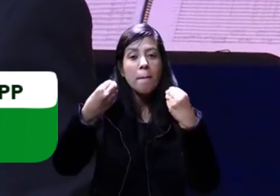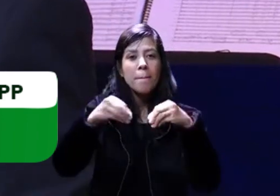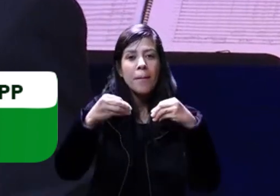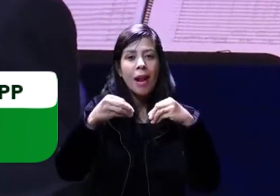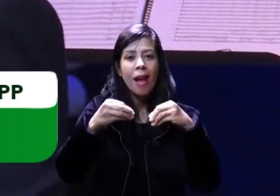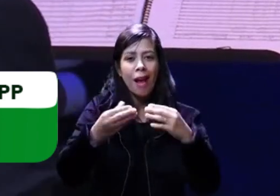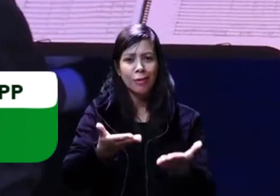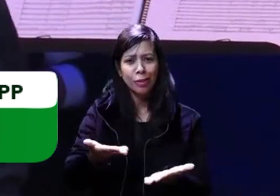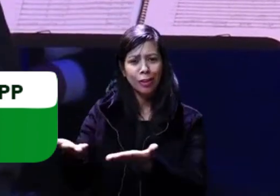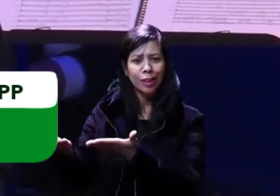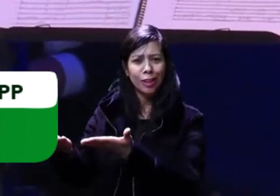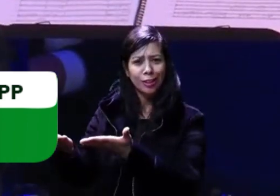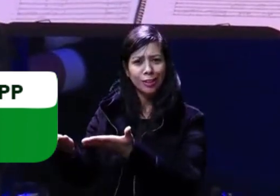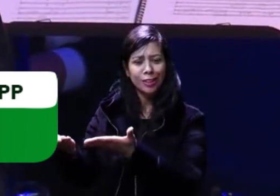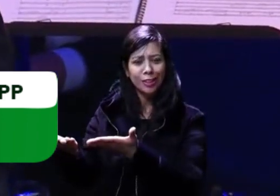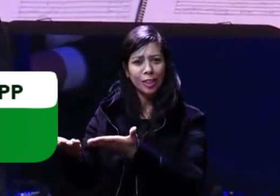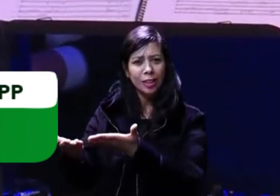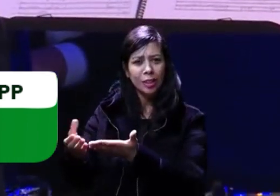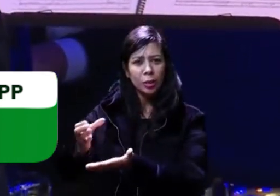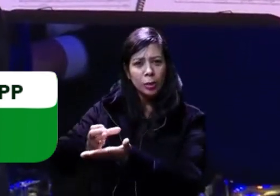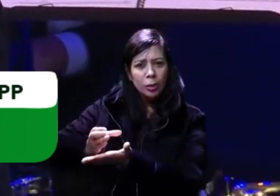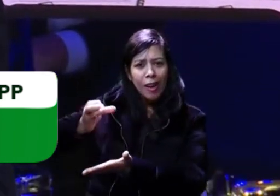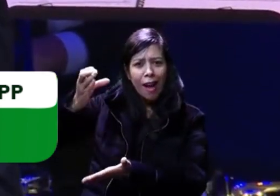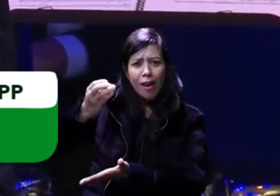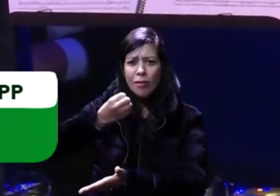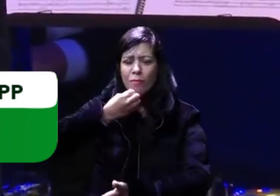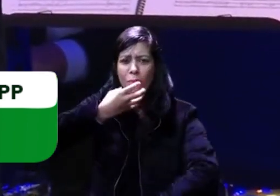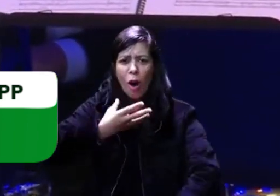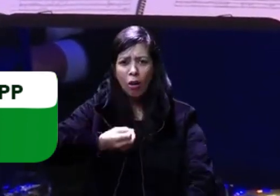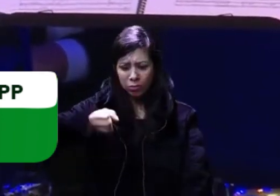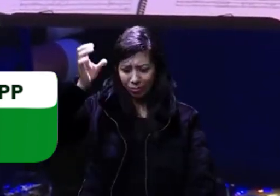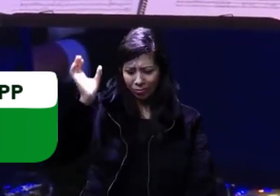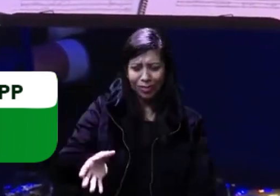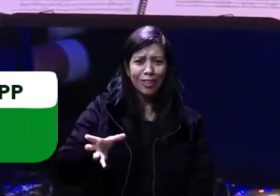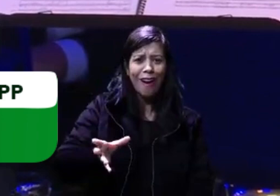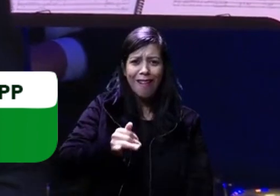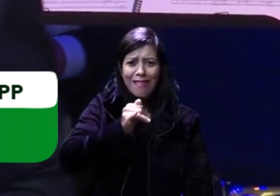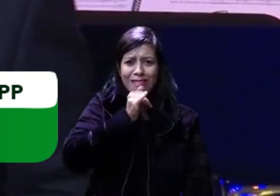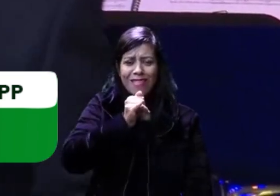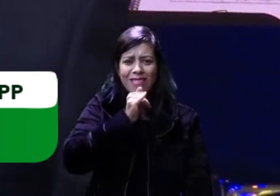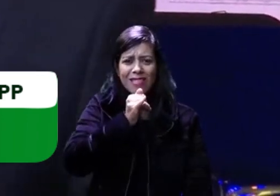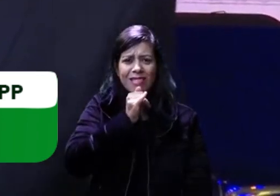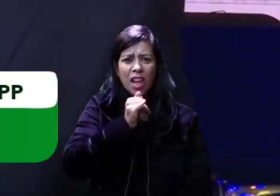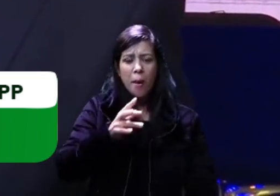se eu jogar no chão, que eu não vou fazer isso aqui, mas se eu jogar no chão, continua igual, porque eu já fiz 3 vezes já com isso aqui.